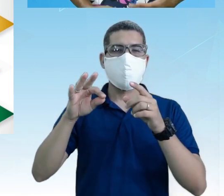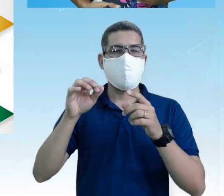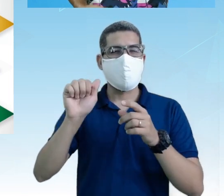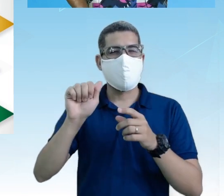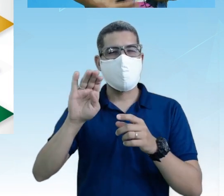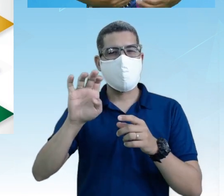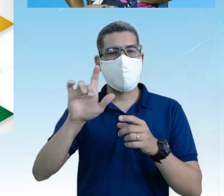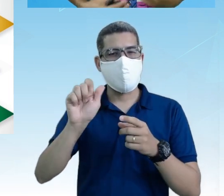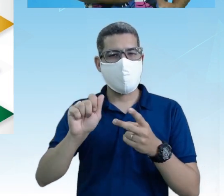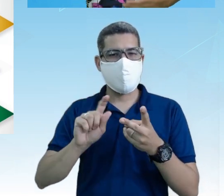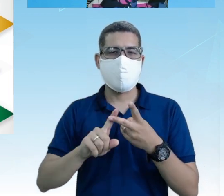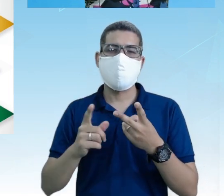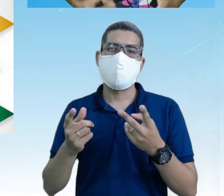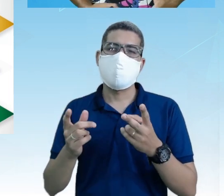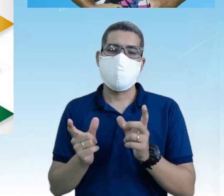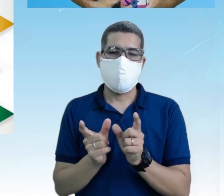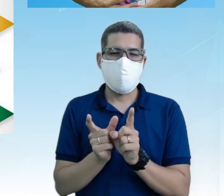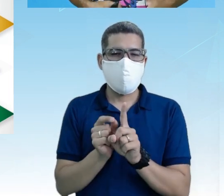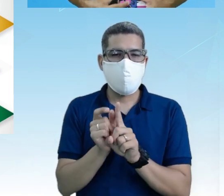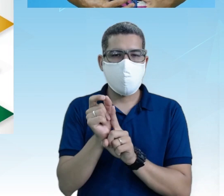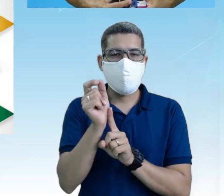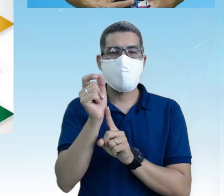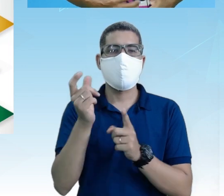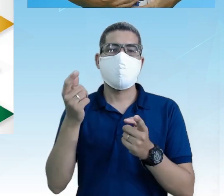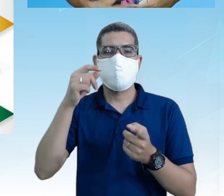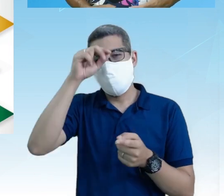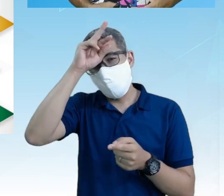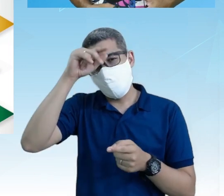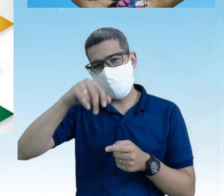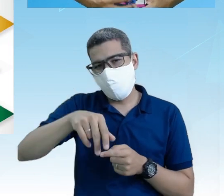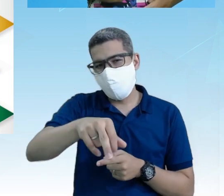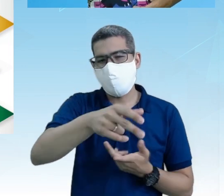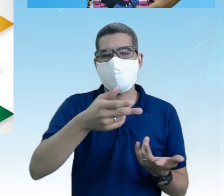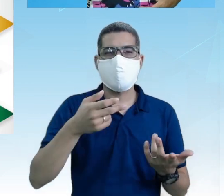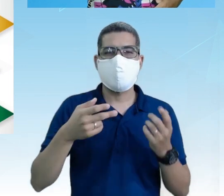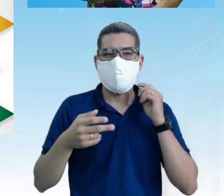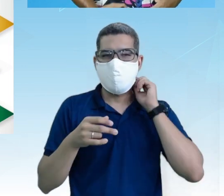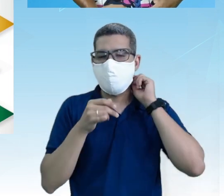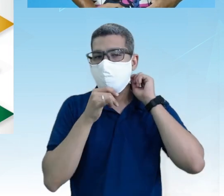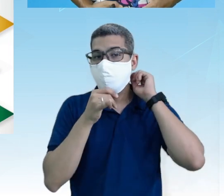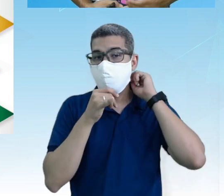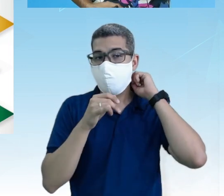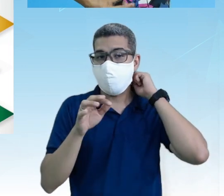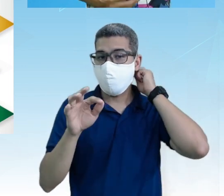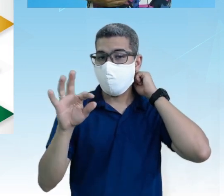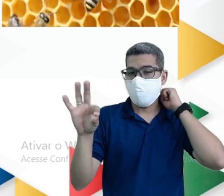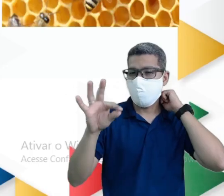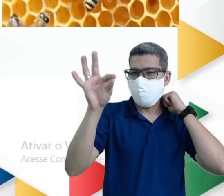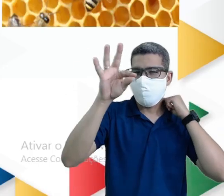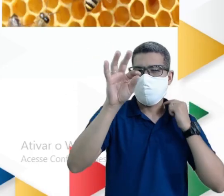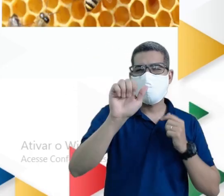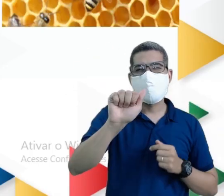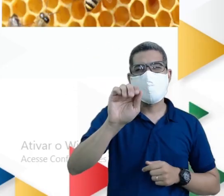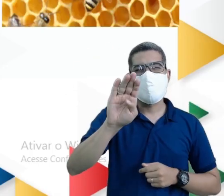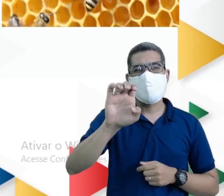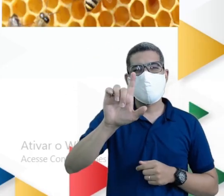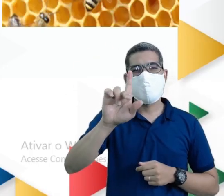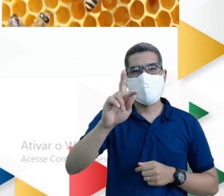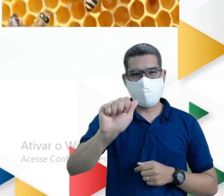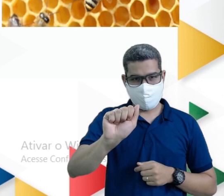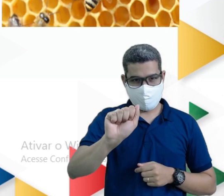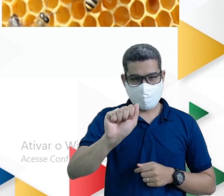formigas. E se falando aí das abelhas, você sabe que existem as abelhas que são operária, a rainha e o